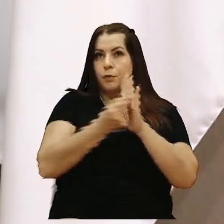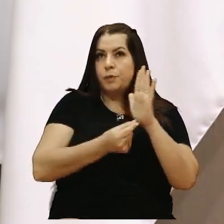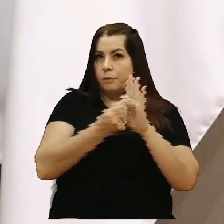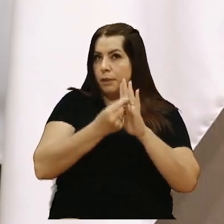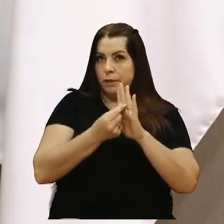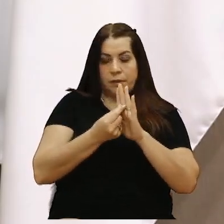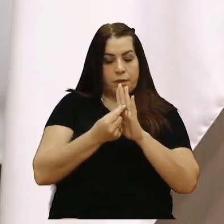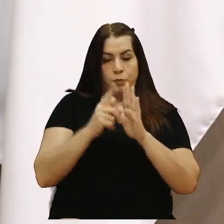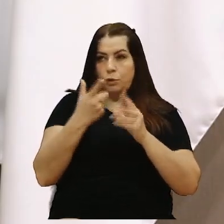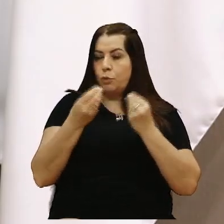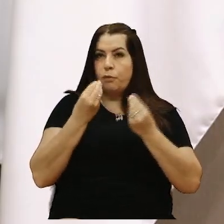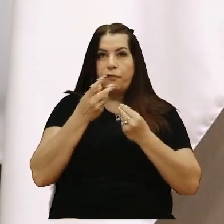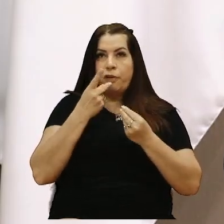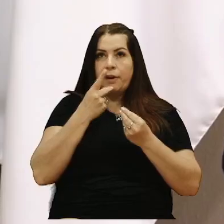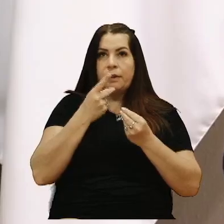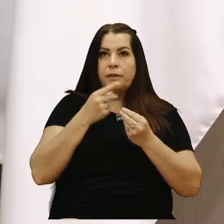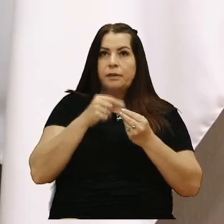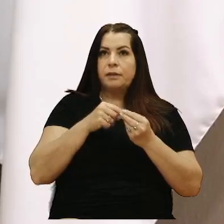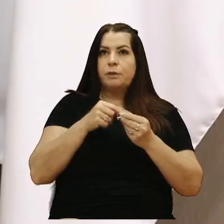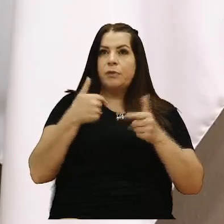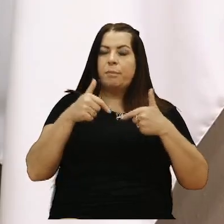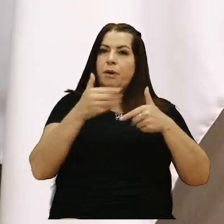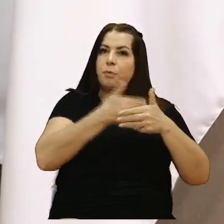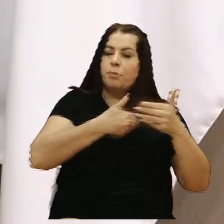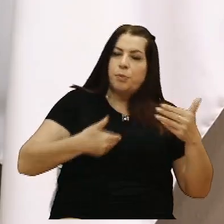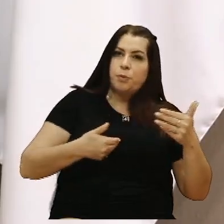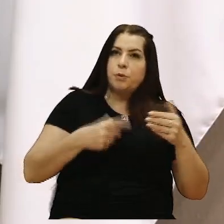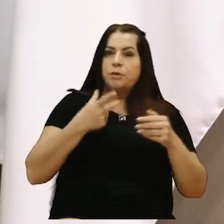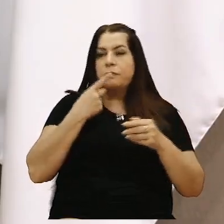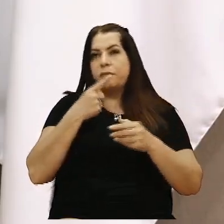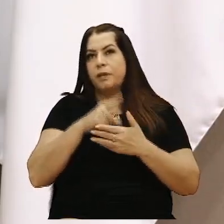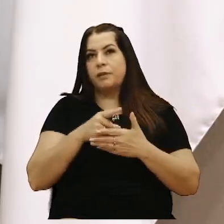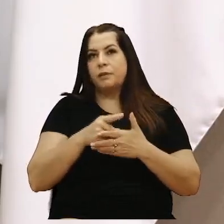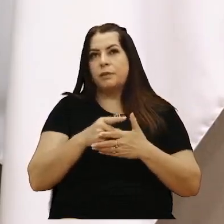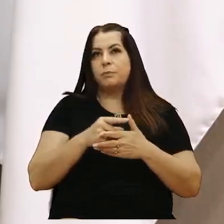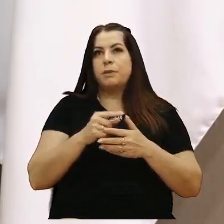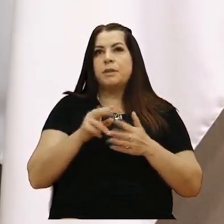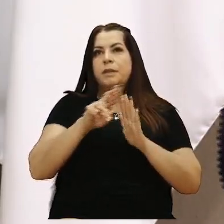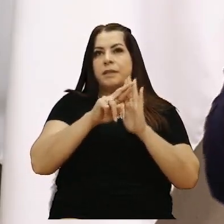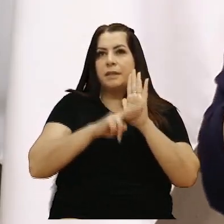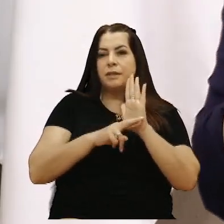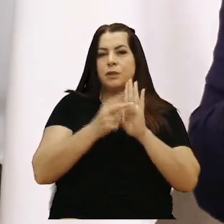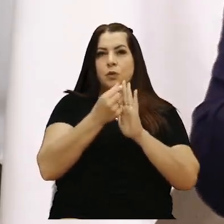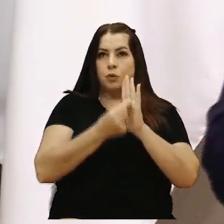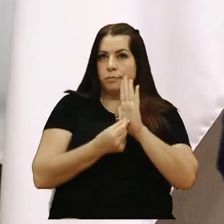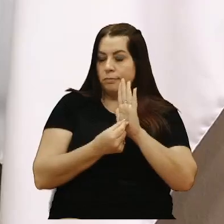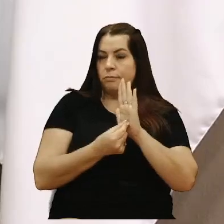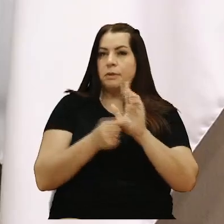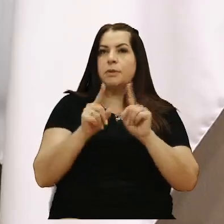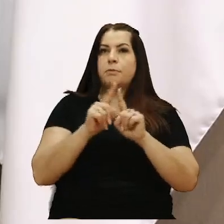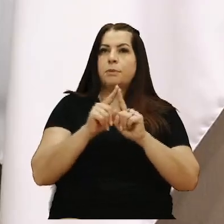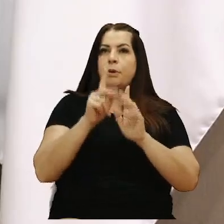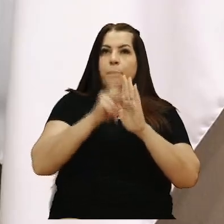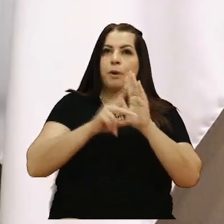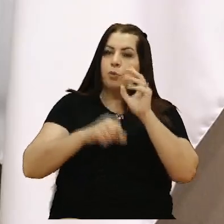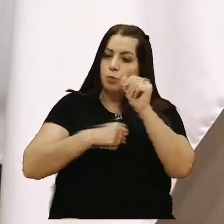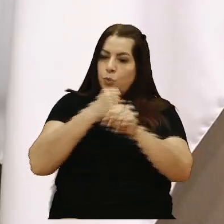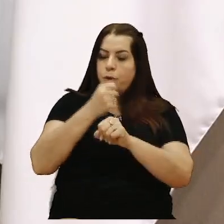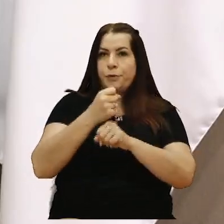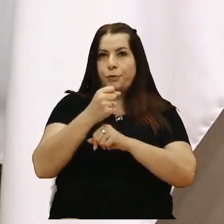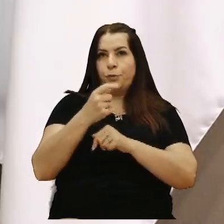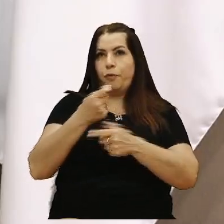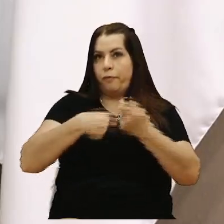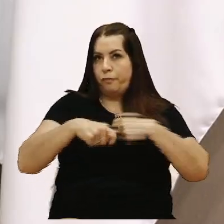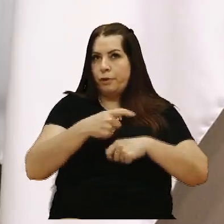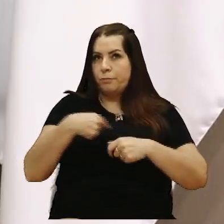orçamentária. Não há como falar de serviços públicos sem falar sobre as diretrizes orçamentárias, sobre o plano plurianual. É o